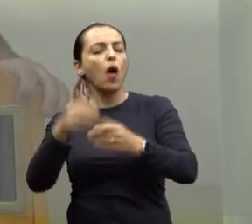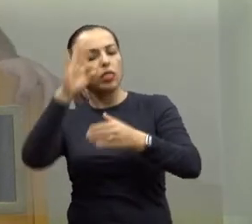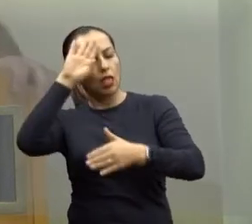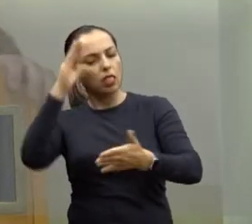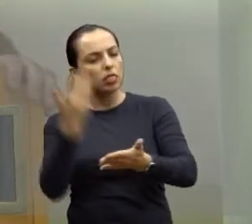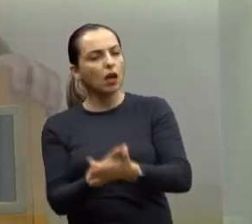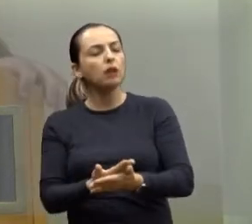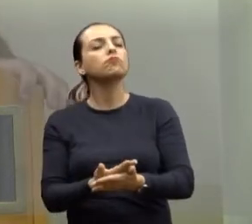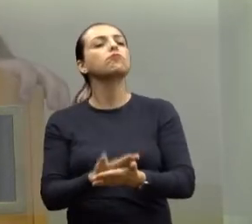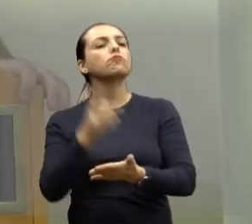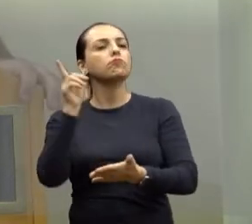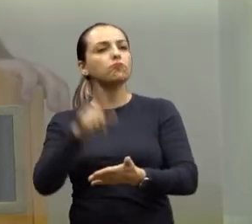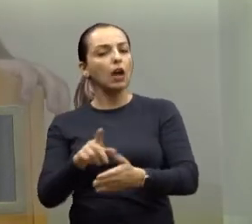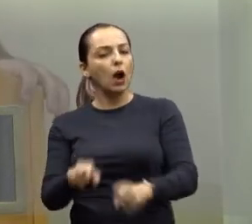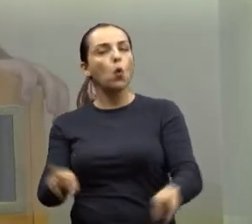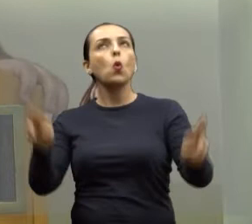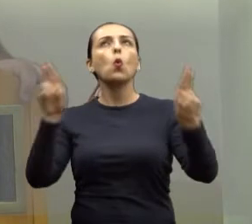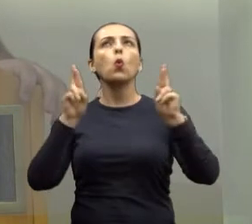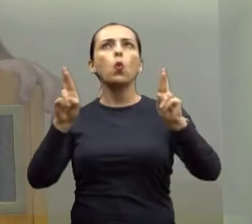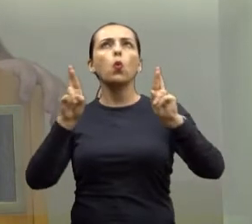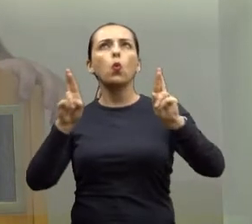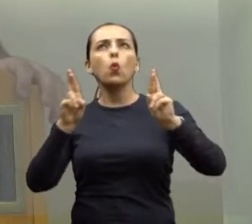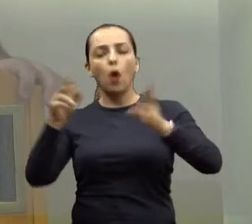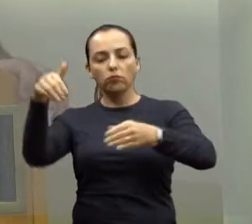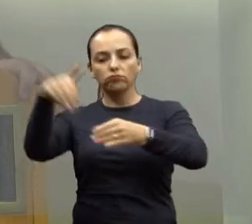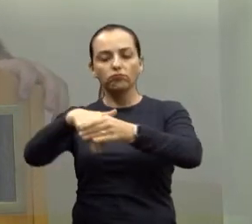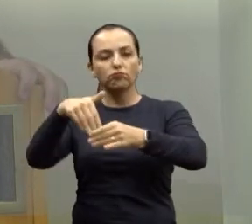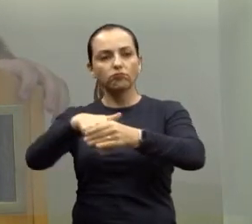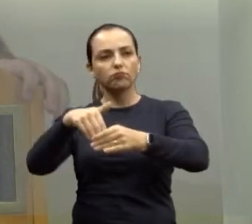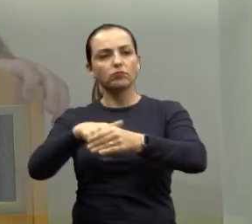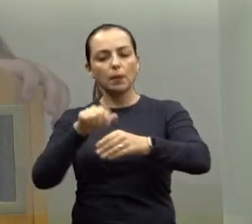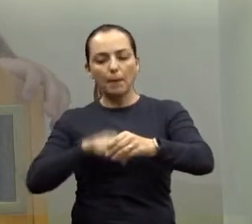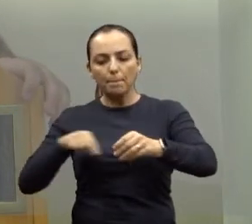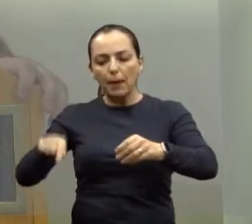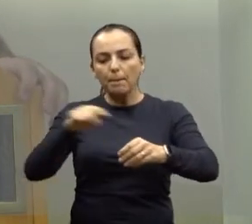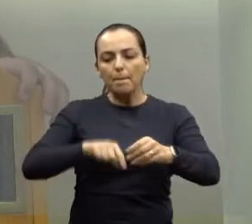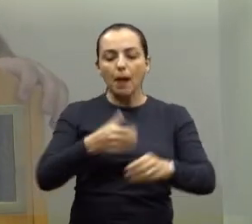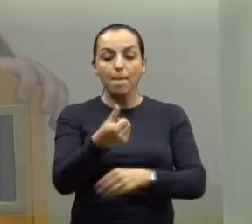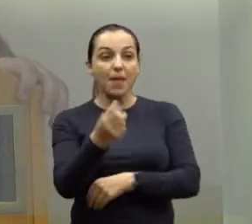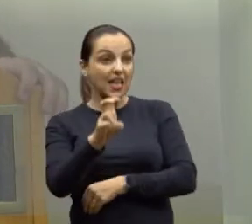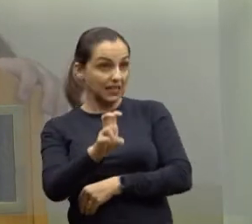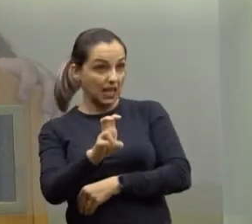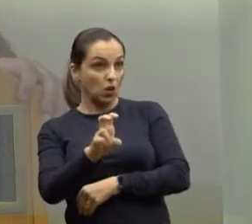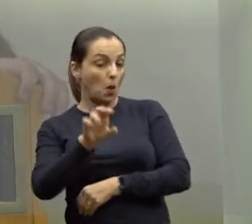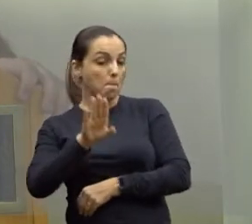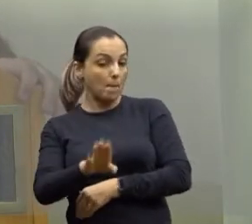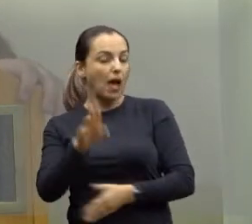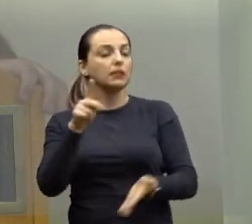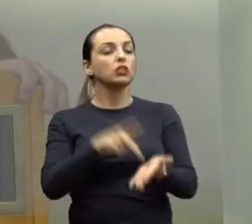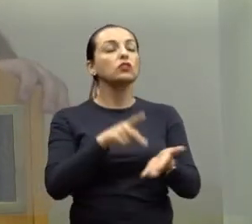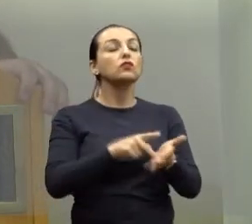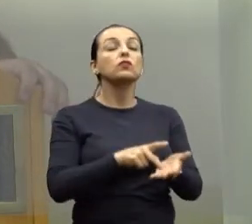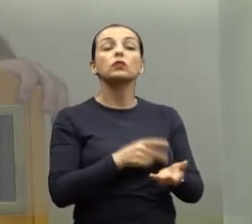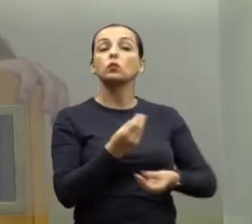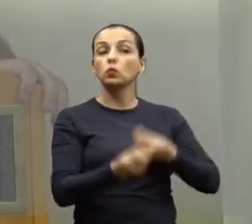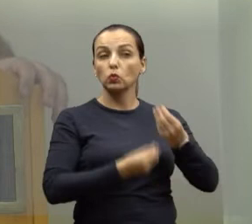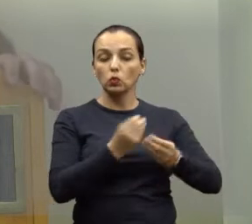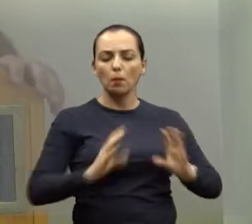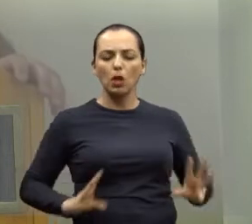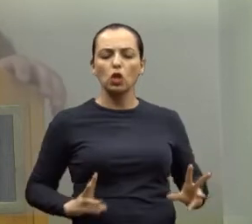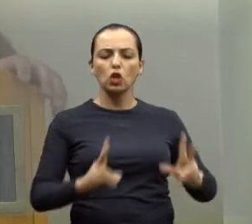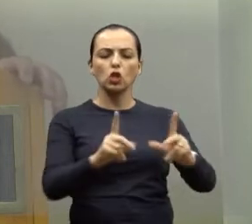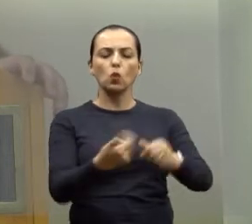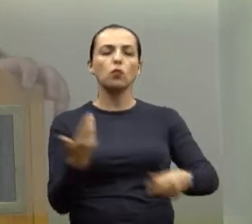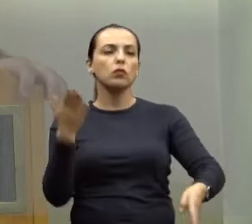sua confiança a sua esperança na urna digitando 65 mas efetivamente a todos